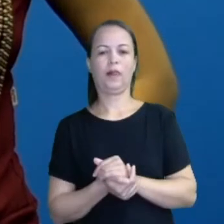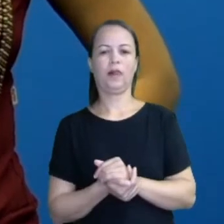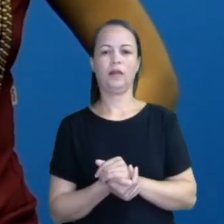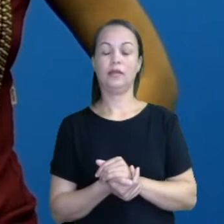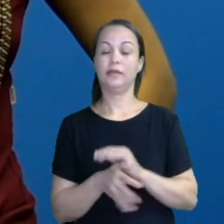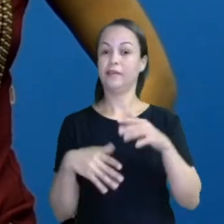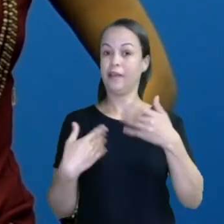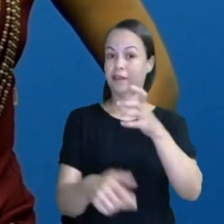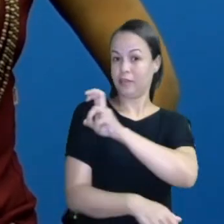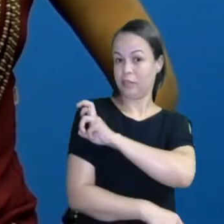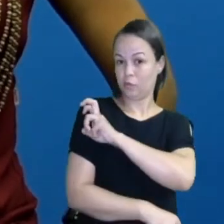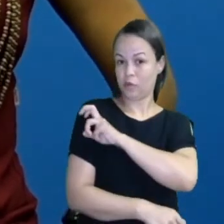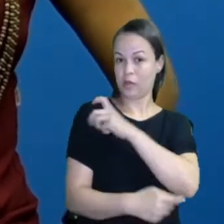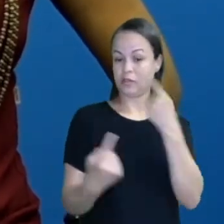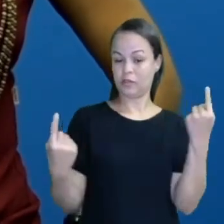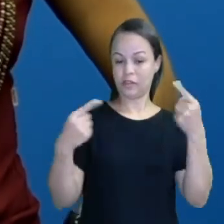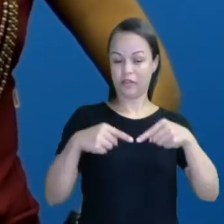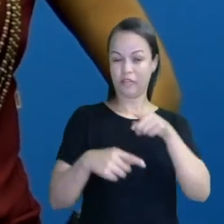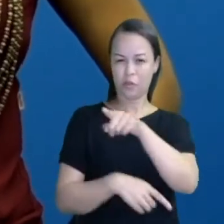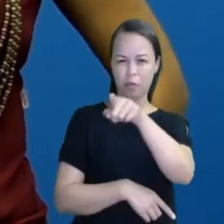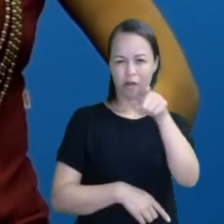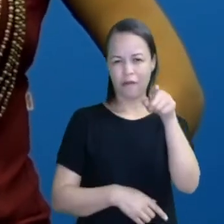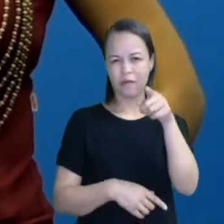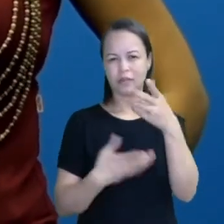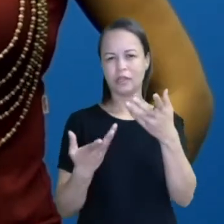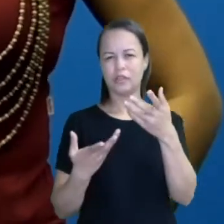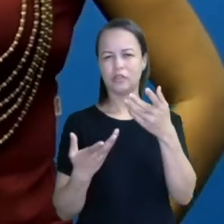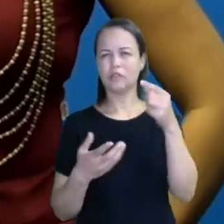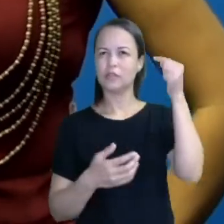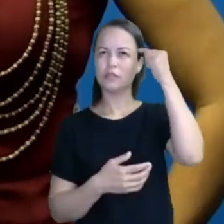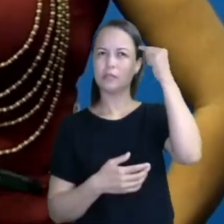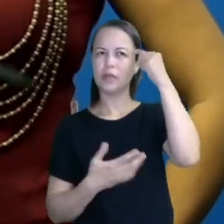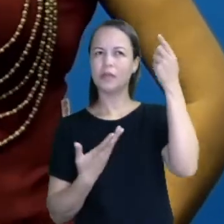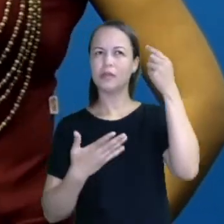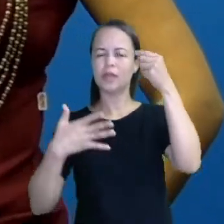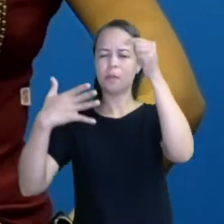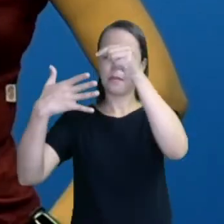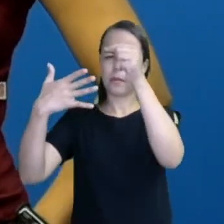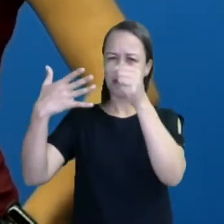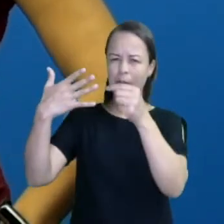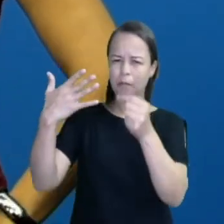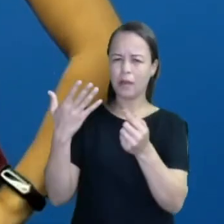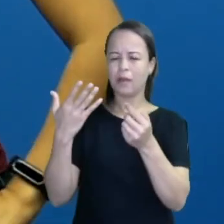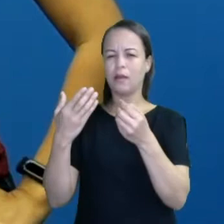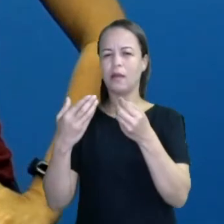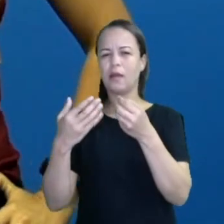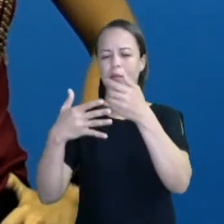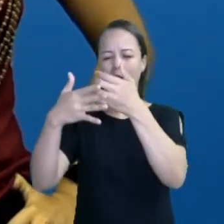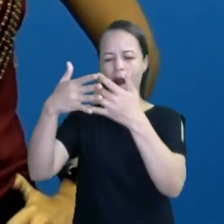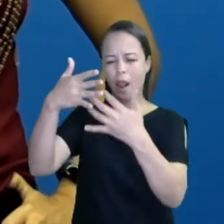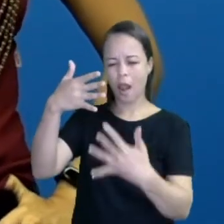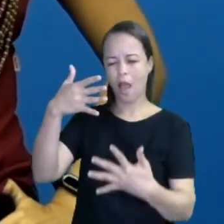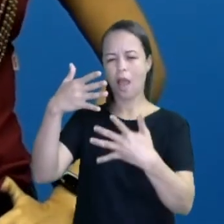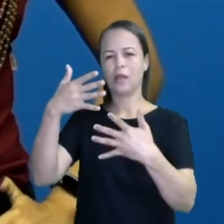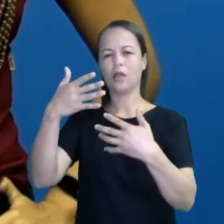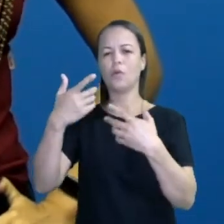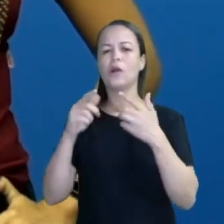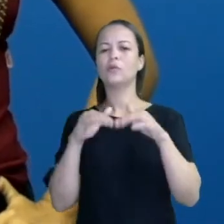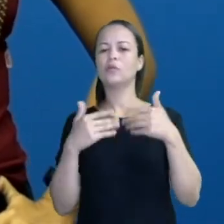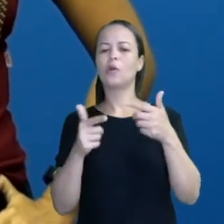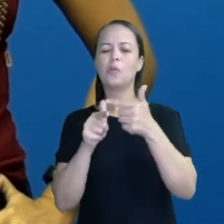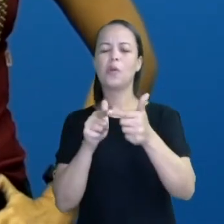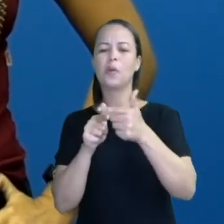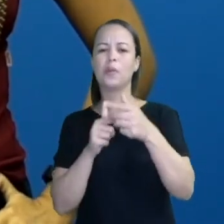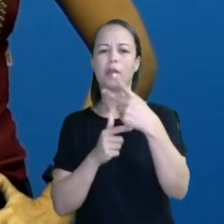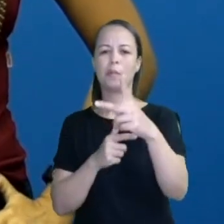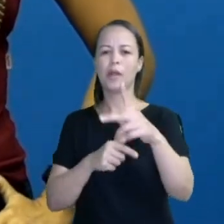para vocês. Quero que vocês pensem e listem aí, no seu bairro, quais são os problemas de infraestrutura que